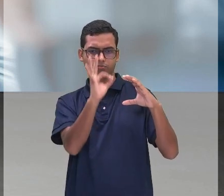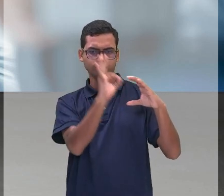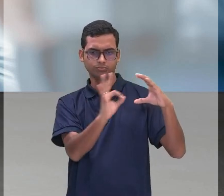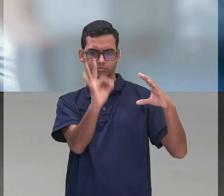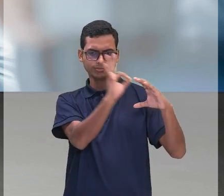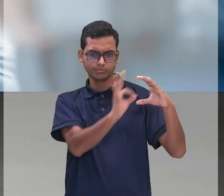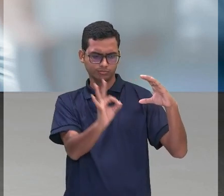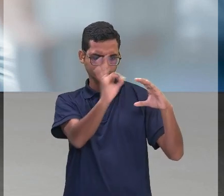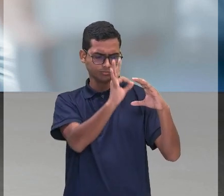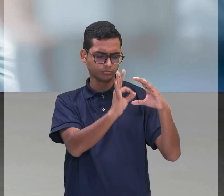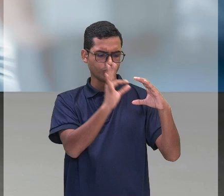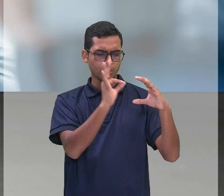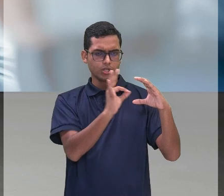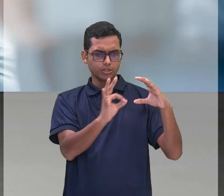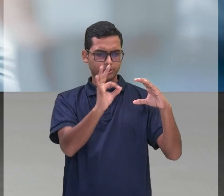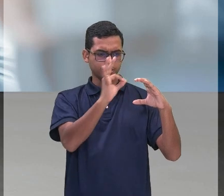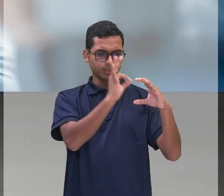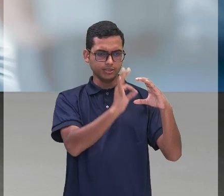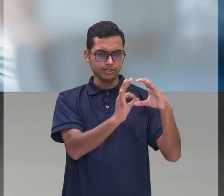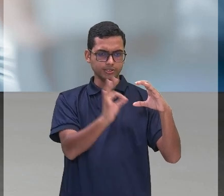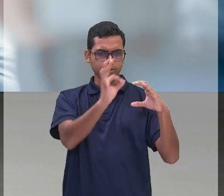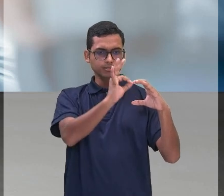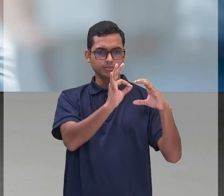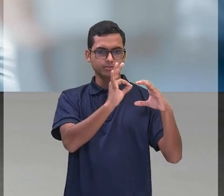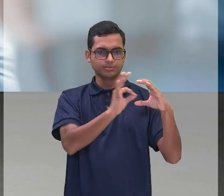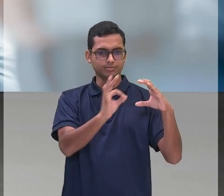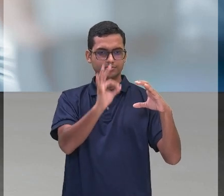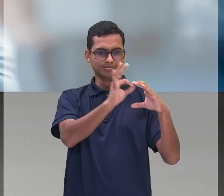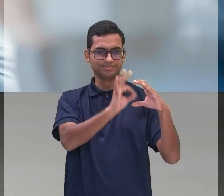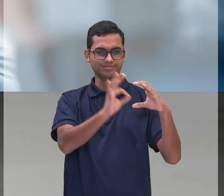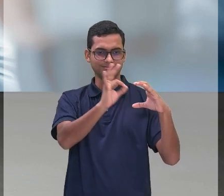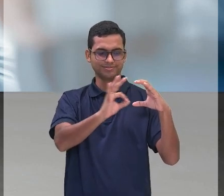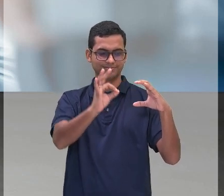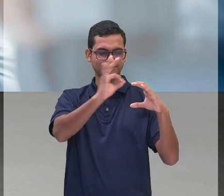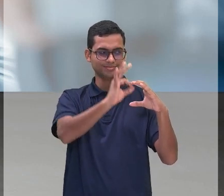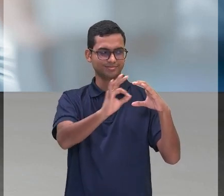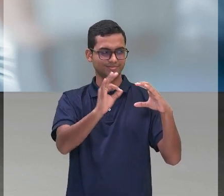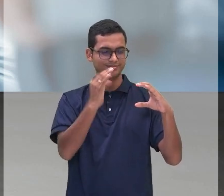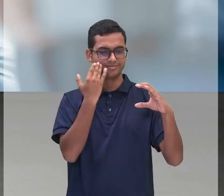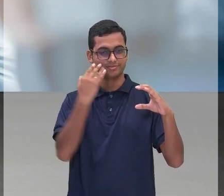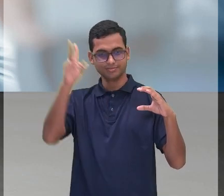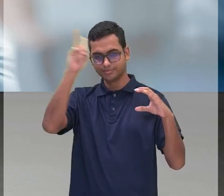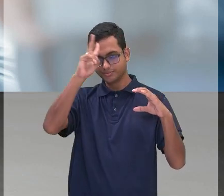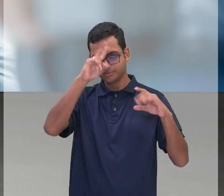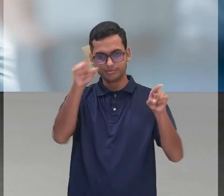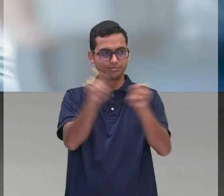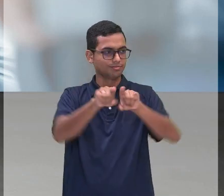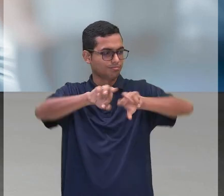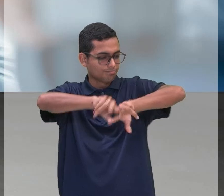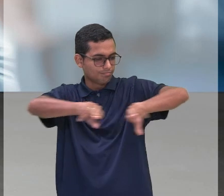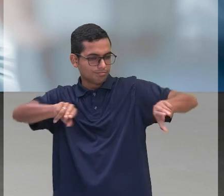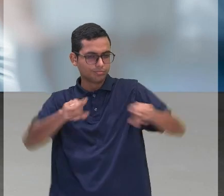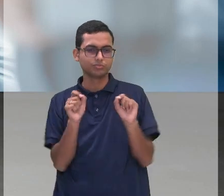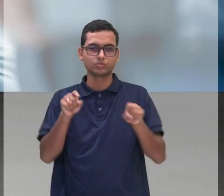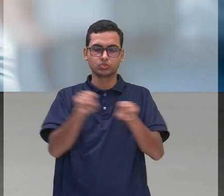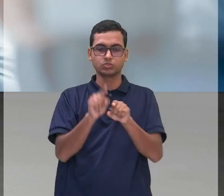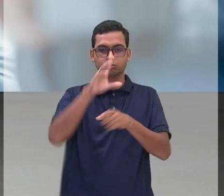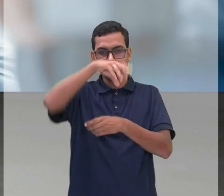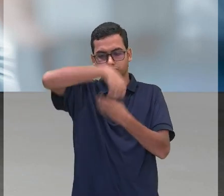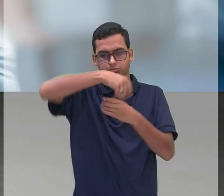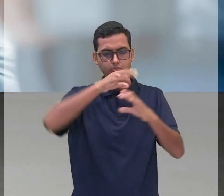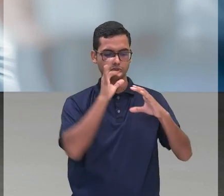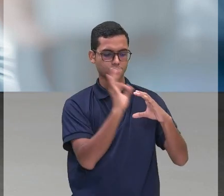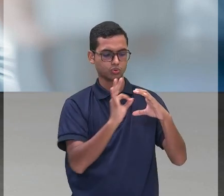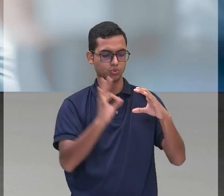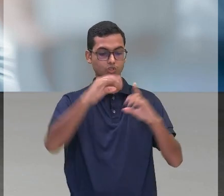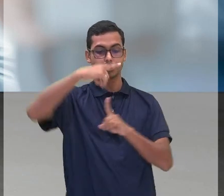as organelas celulares ficam dispersas ali no citoplasma. Lembrando que existem diferentes tipos de organelas